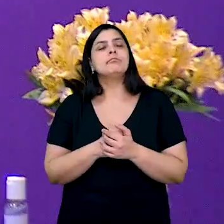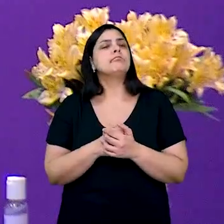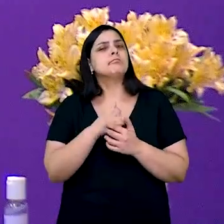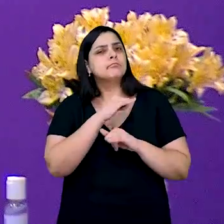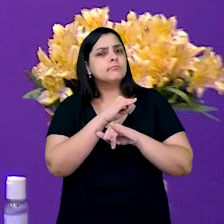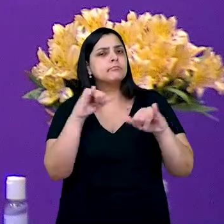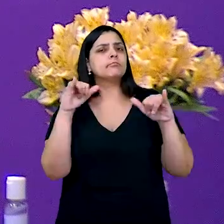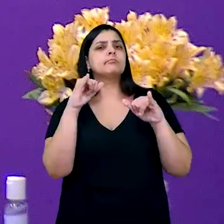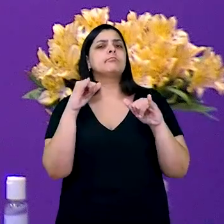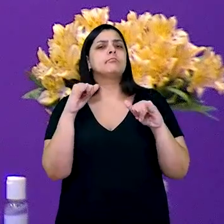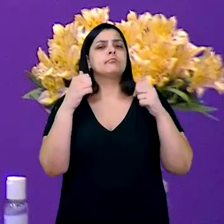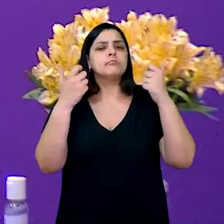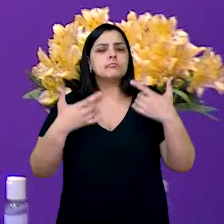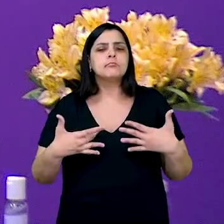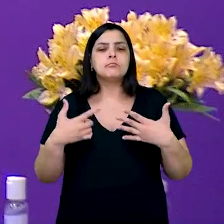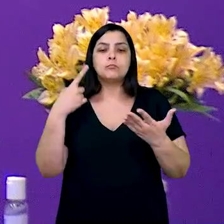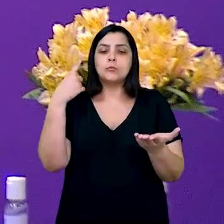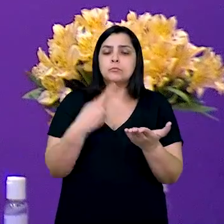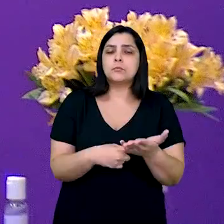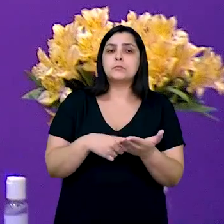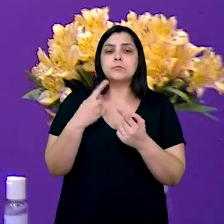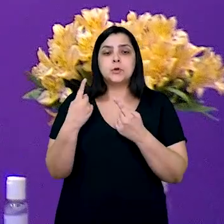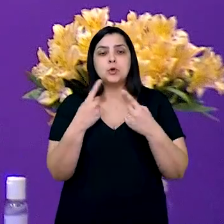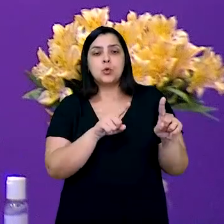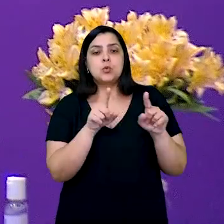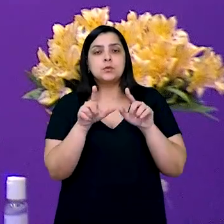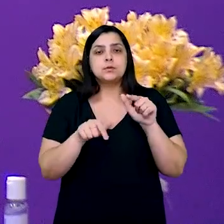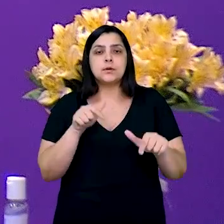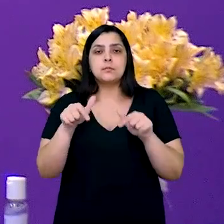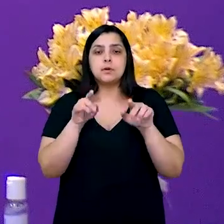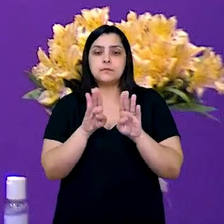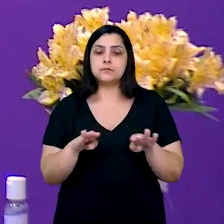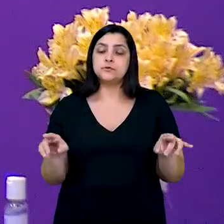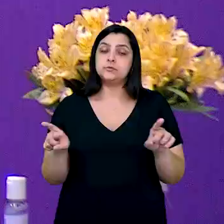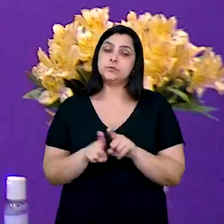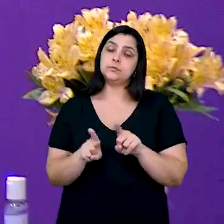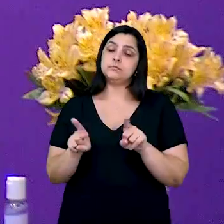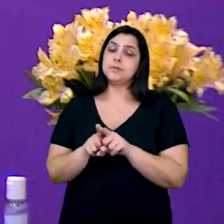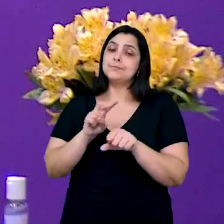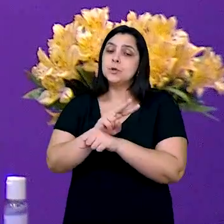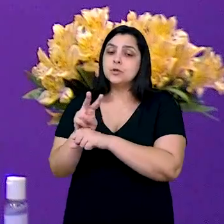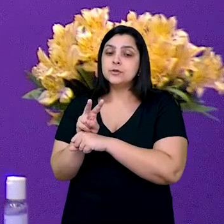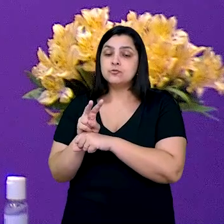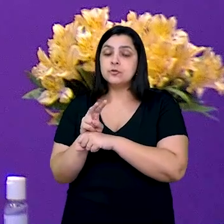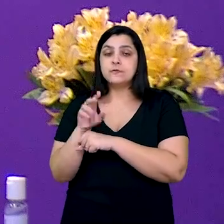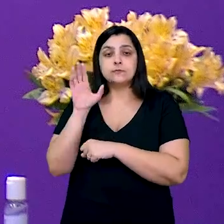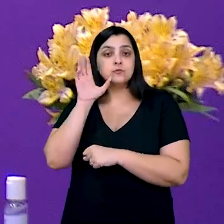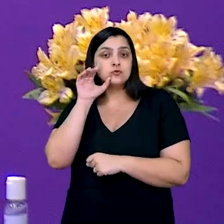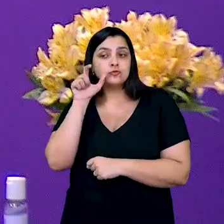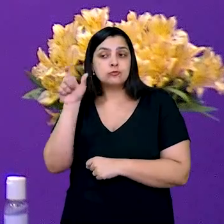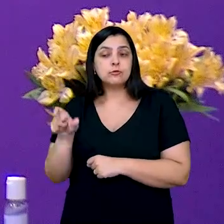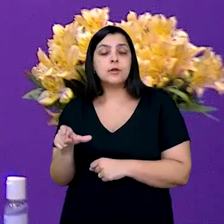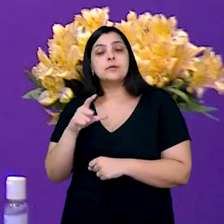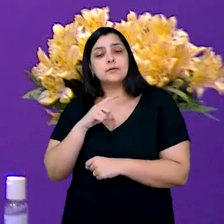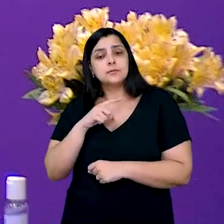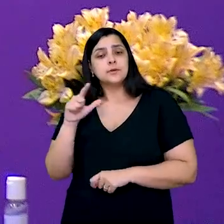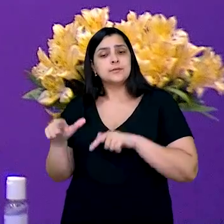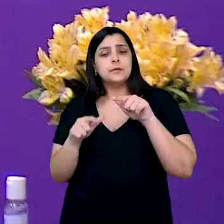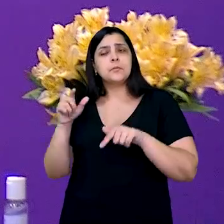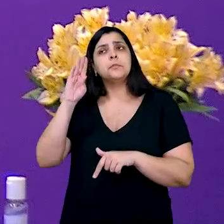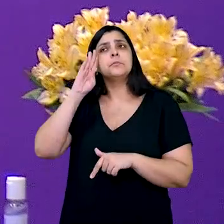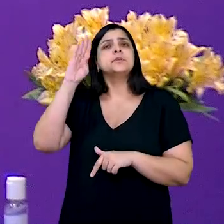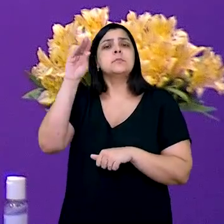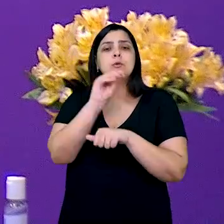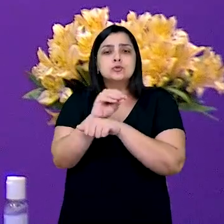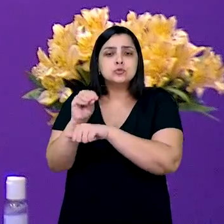Corrêa, destacou o compromisso com ações para combater o trabalho infantil e também para proteger trabalhadoras que